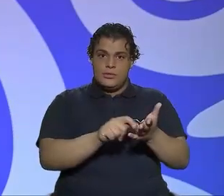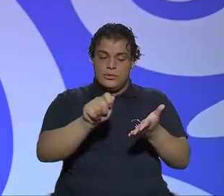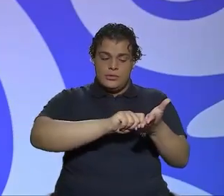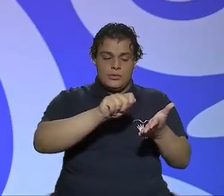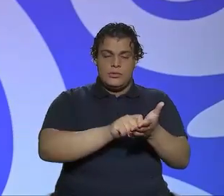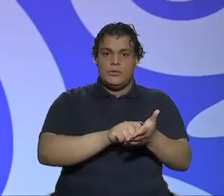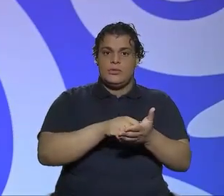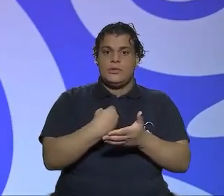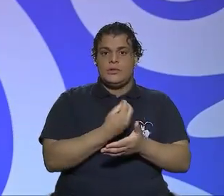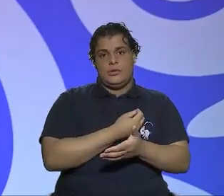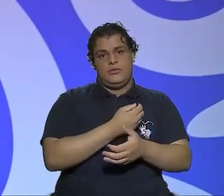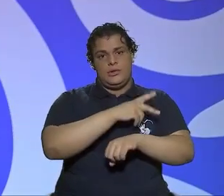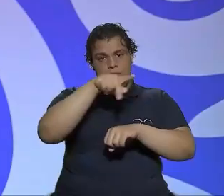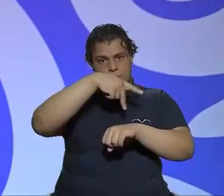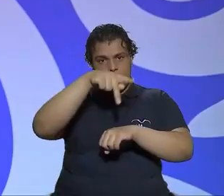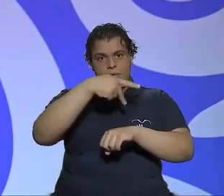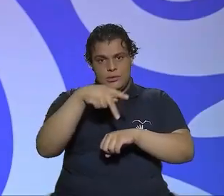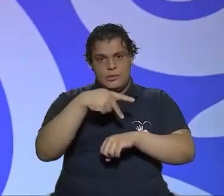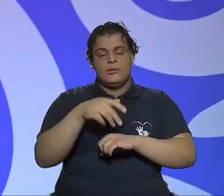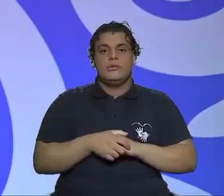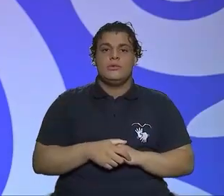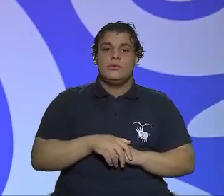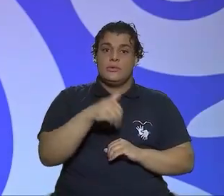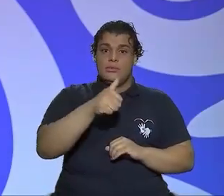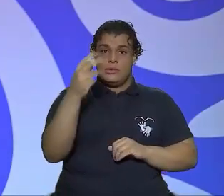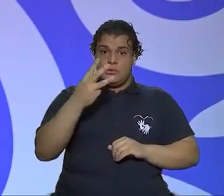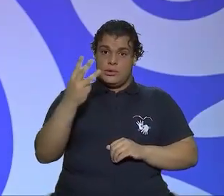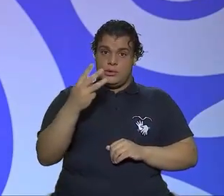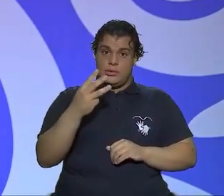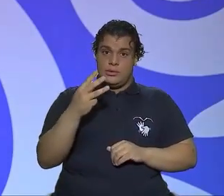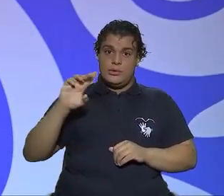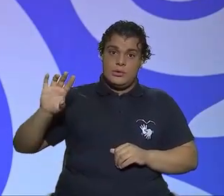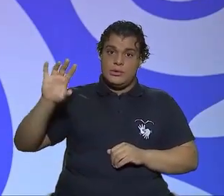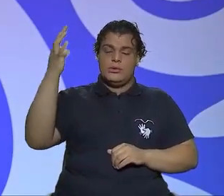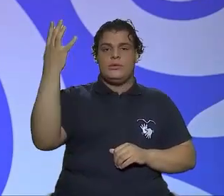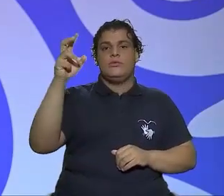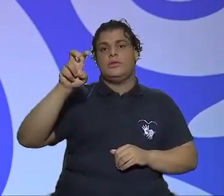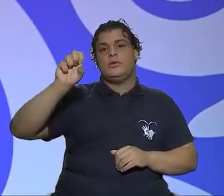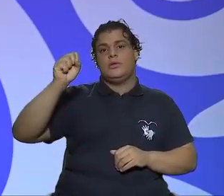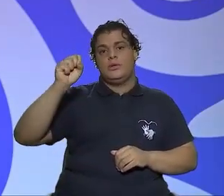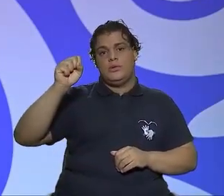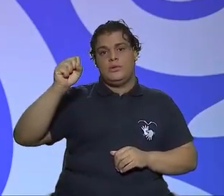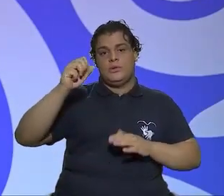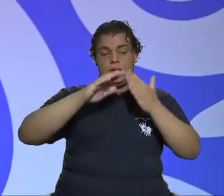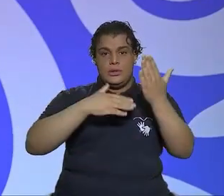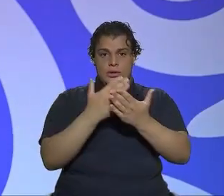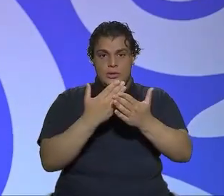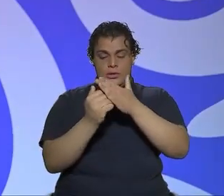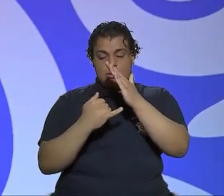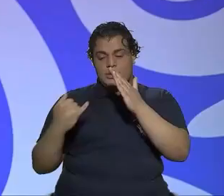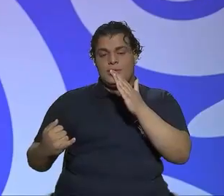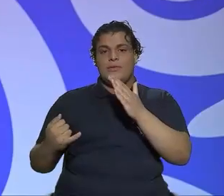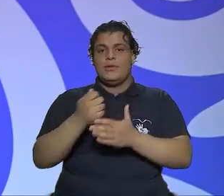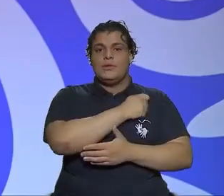país. Nessa 13ª edição do Prêmio de Redação do Flieraxá, 58 escolas inscreveram seus